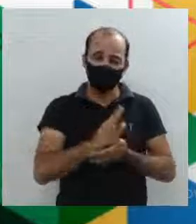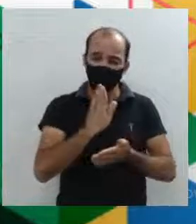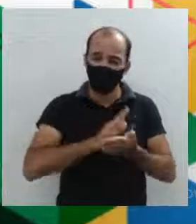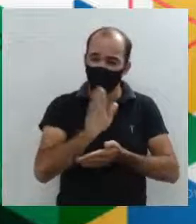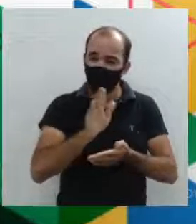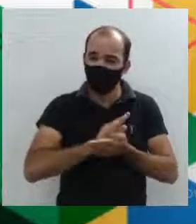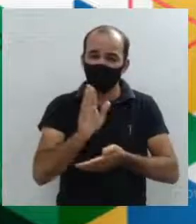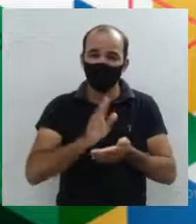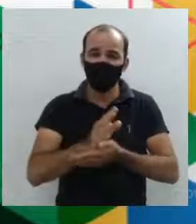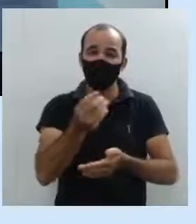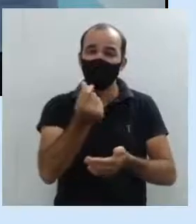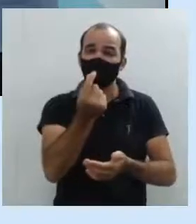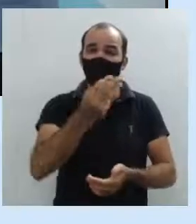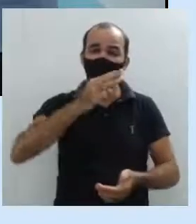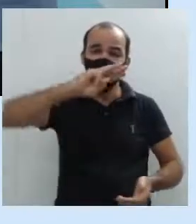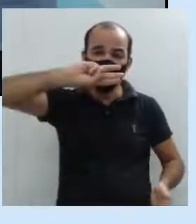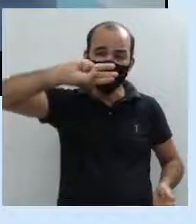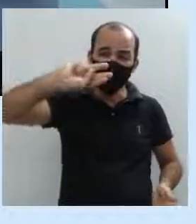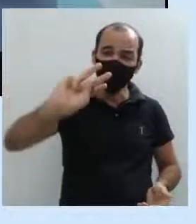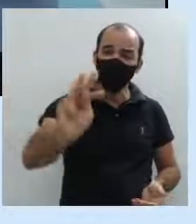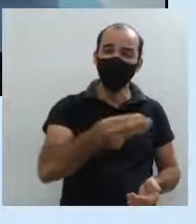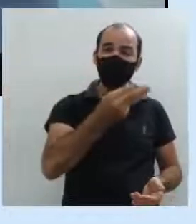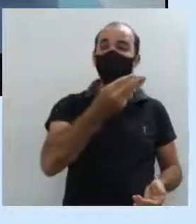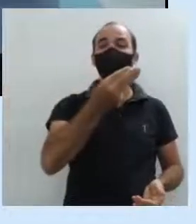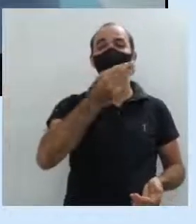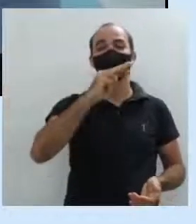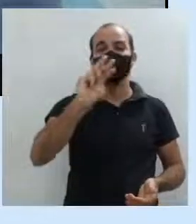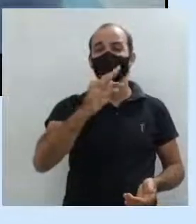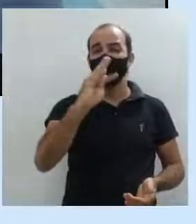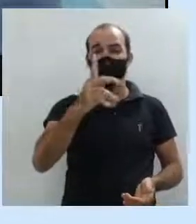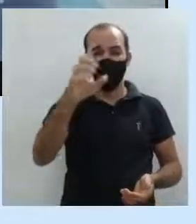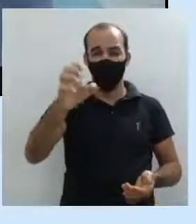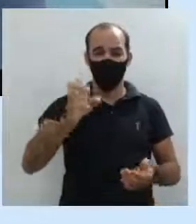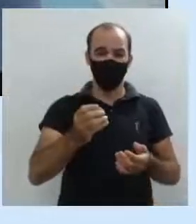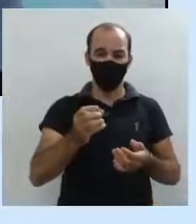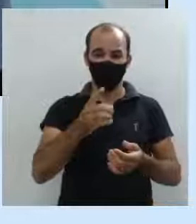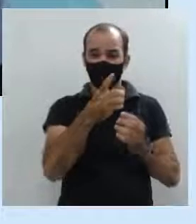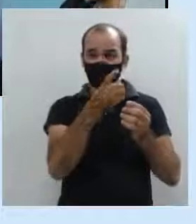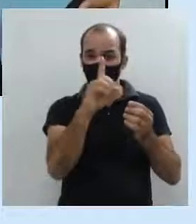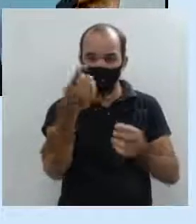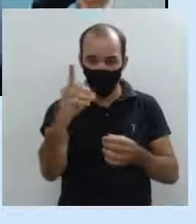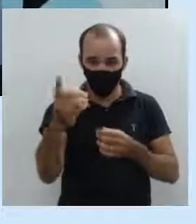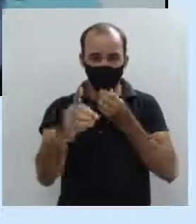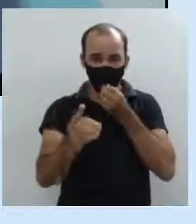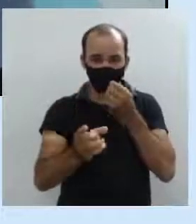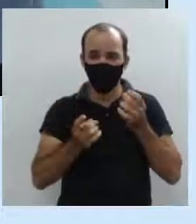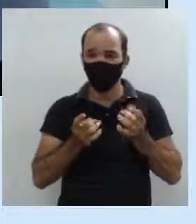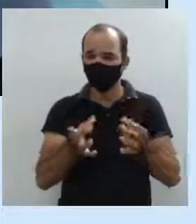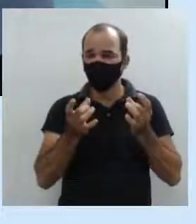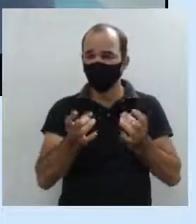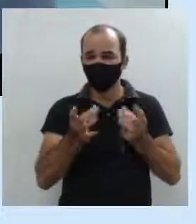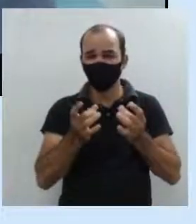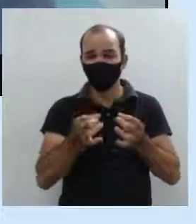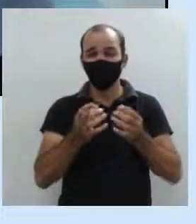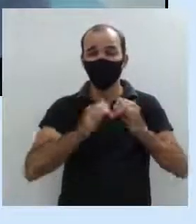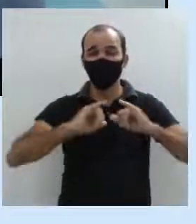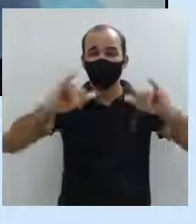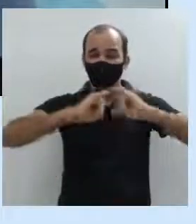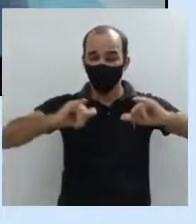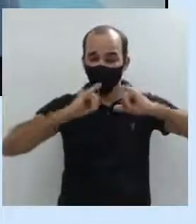para colocar na mente das pessoas que quando você pensar em matar a sua sede, em tomar